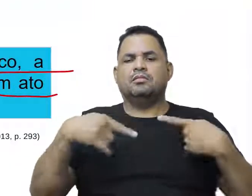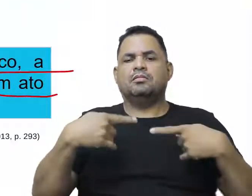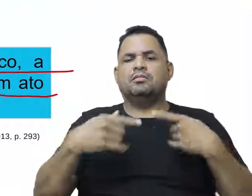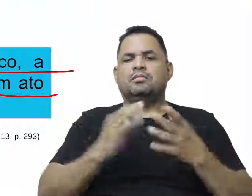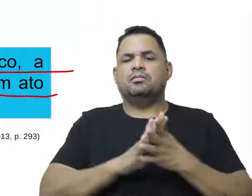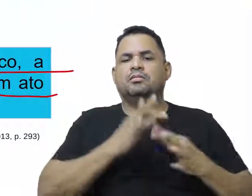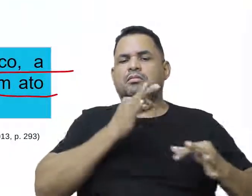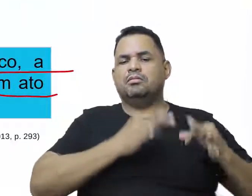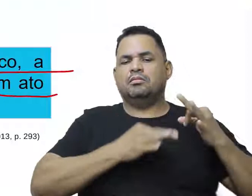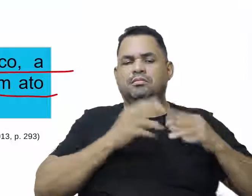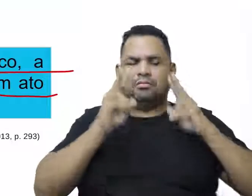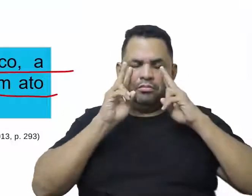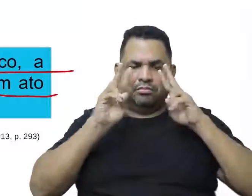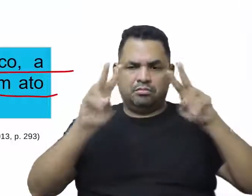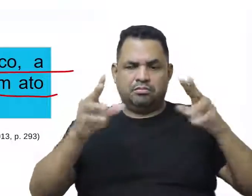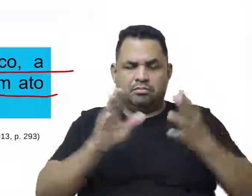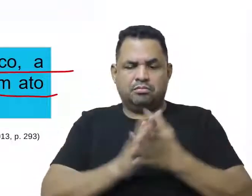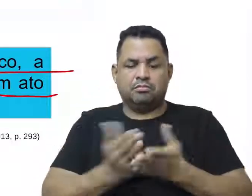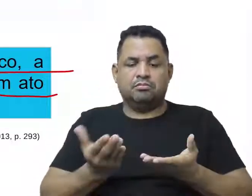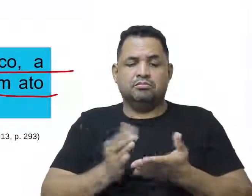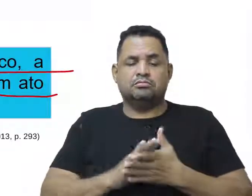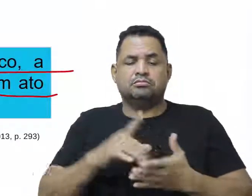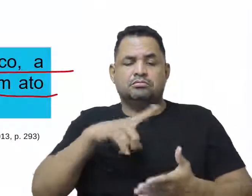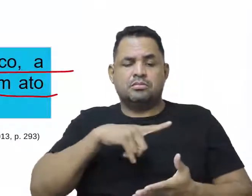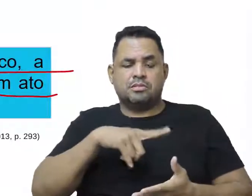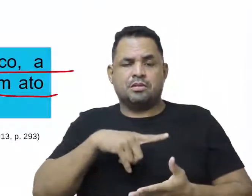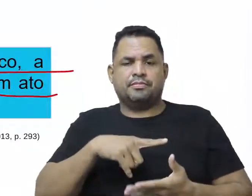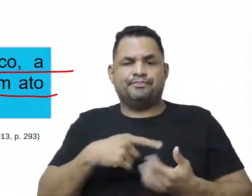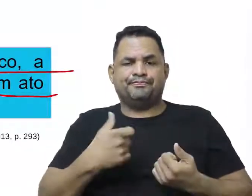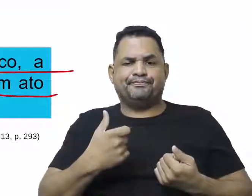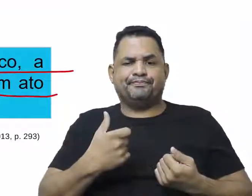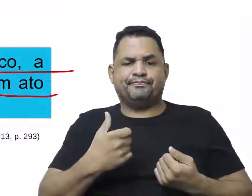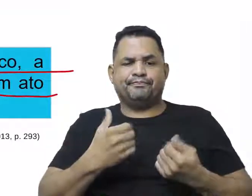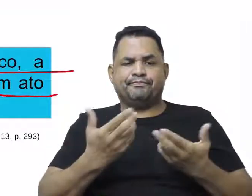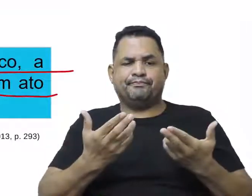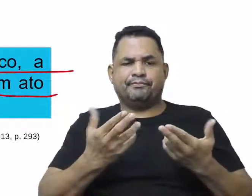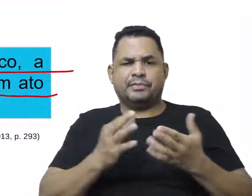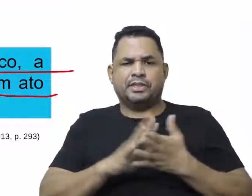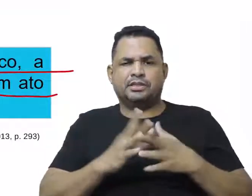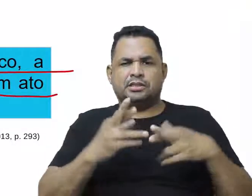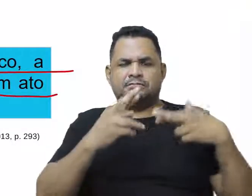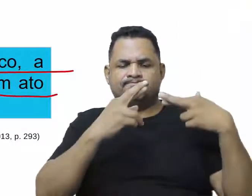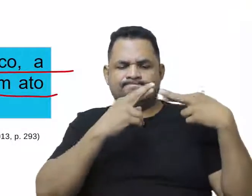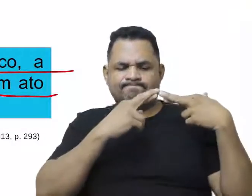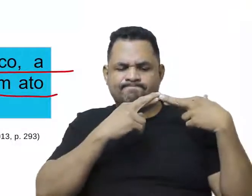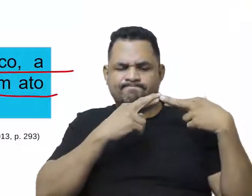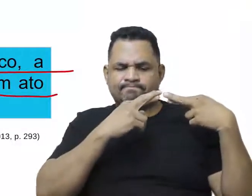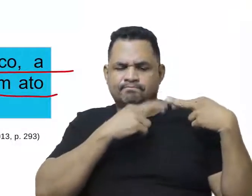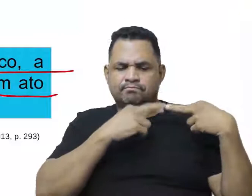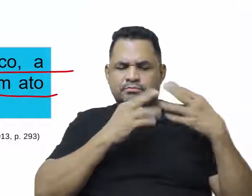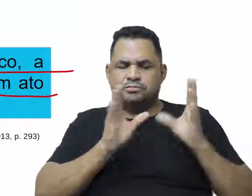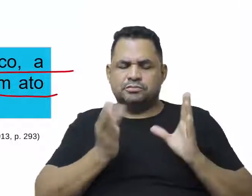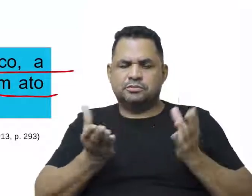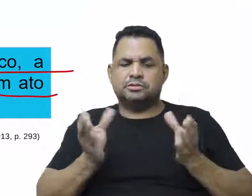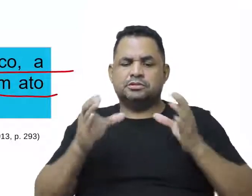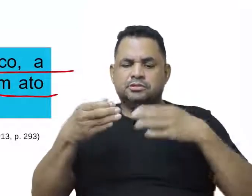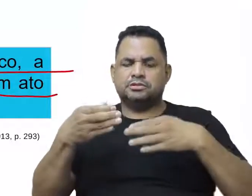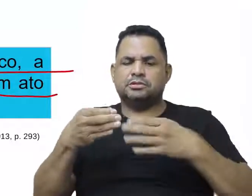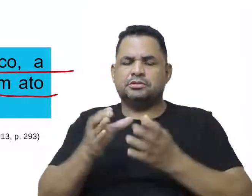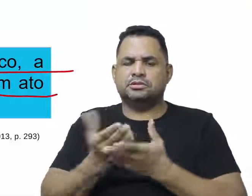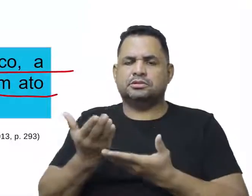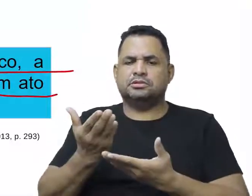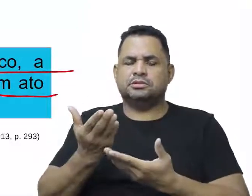e jurídico né porque você tá sumindo ali uma função dentro daquele bloco né